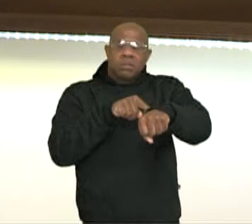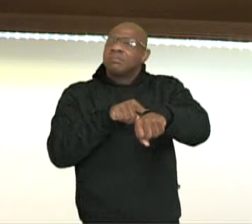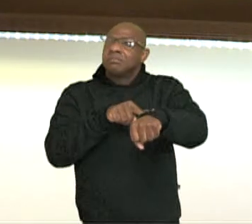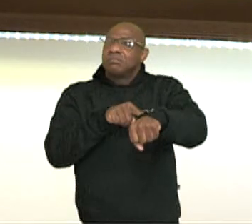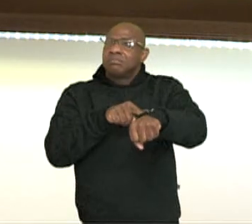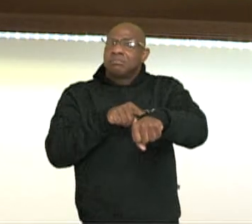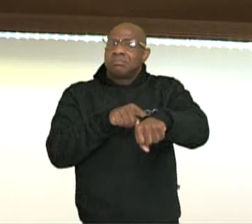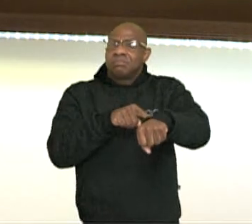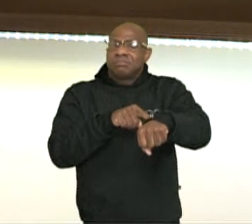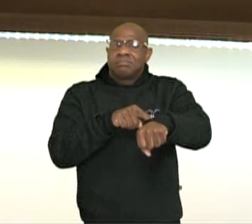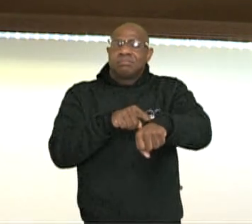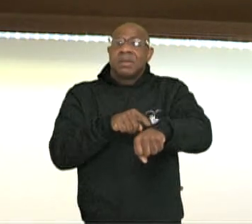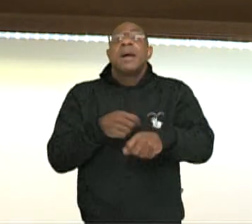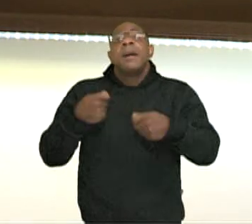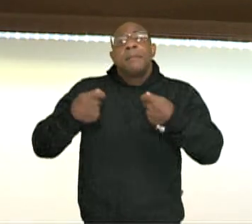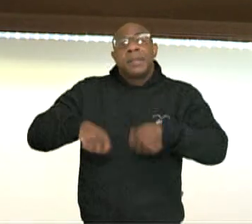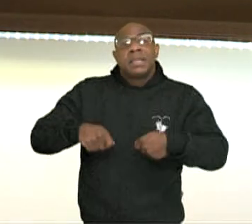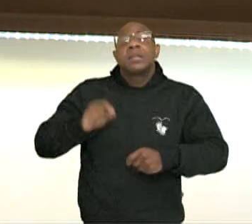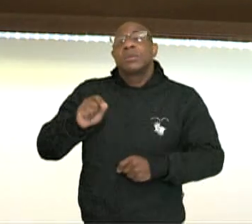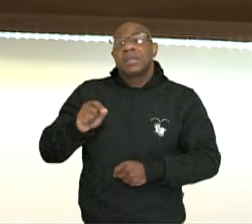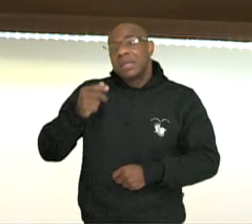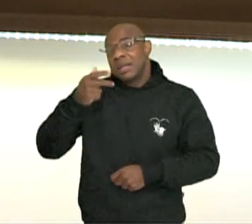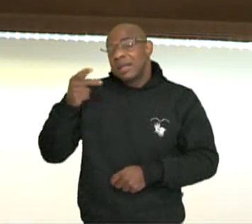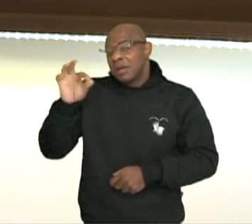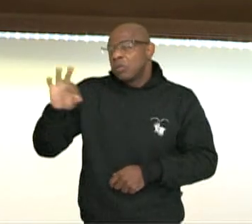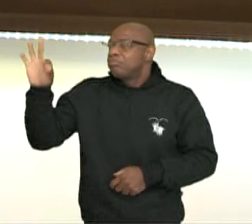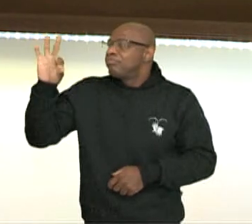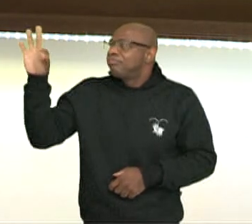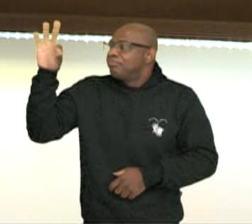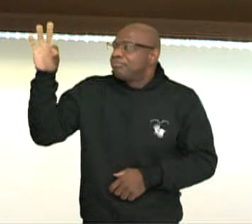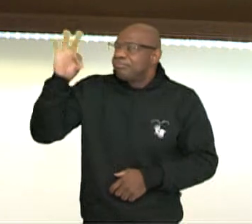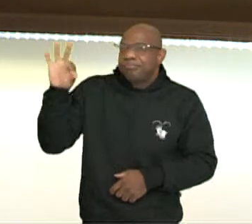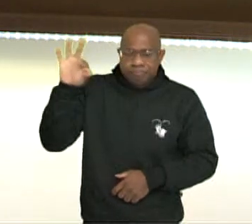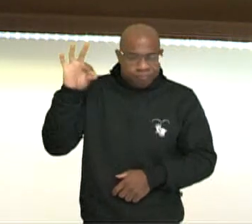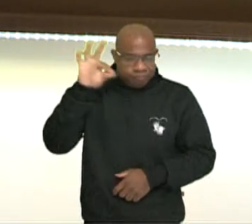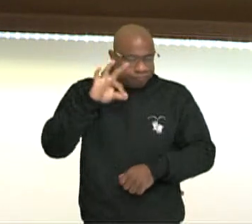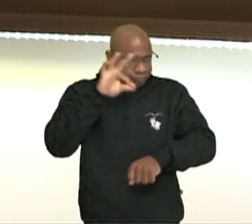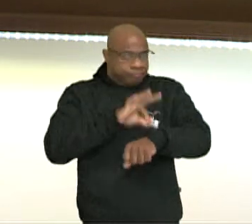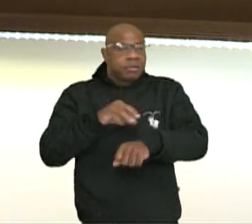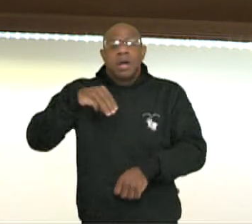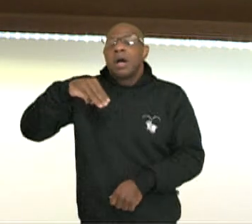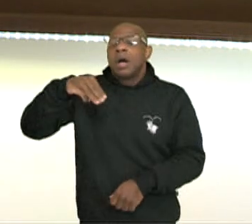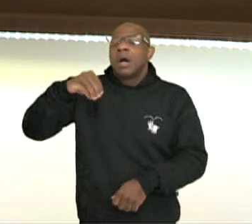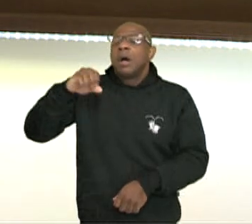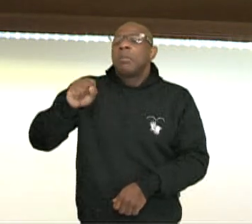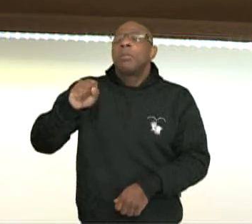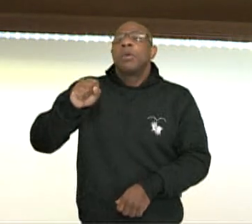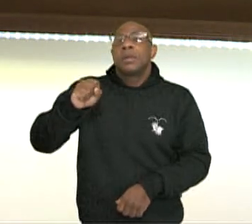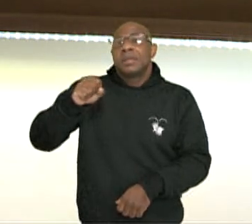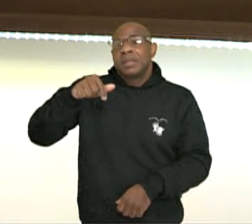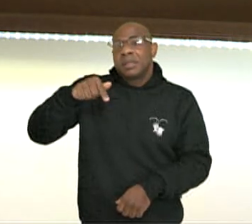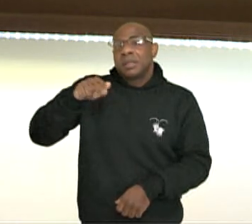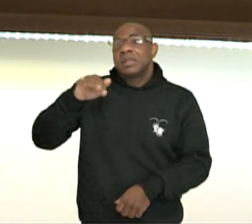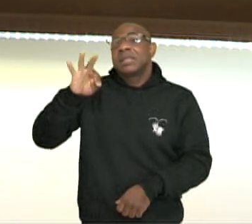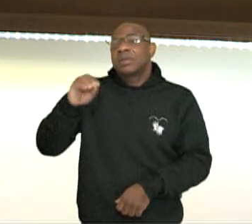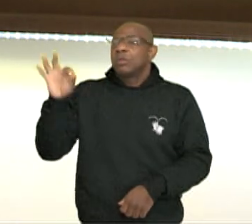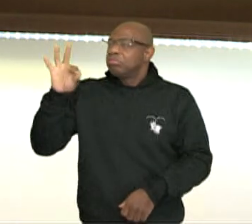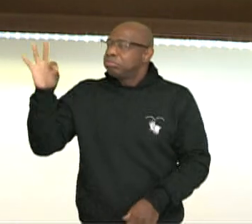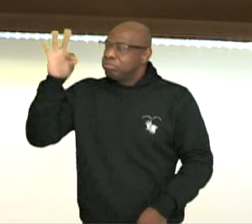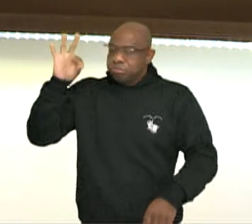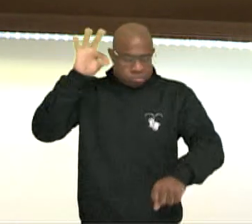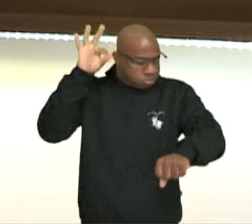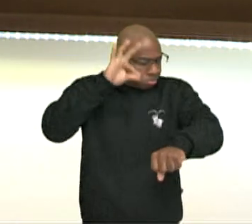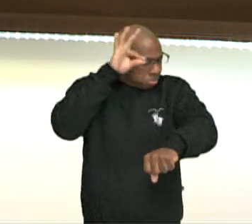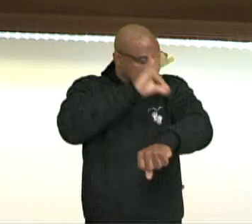a pessoa. É necessário um vetor, um inseto, um mosquito, certo? No Brasil, gente, o